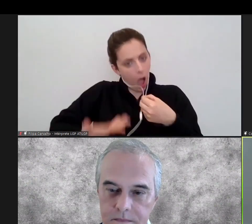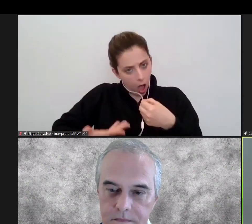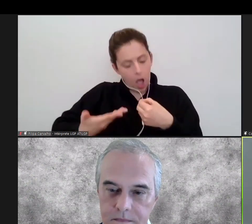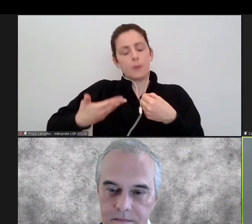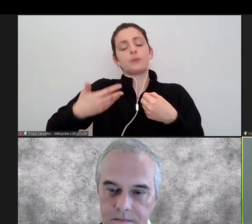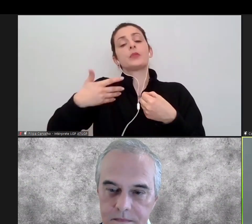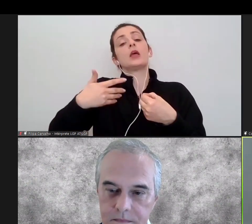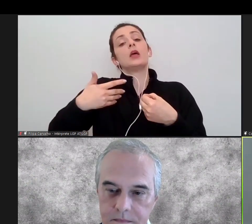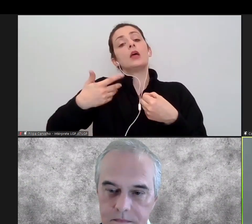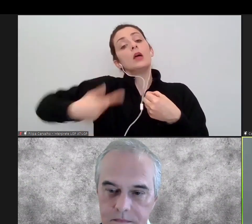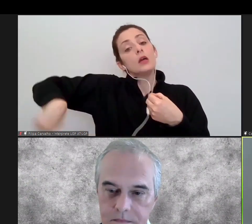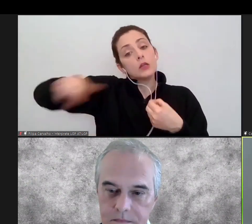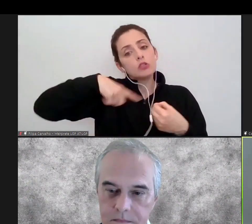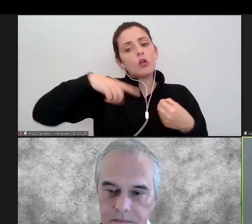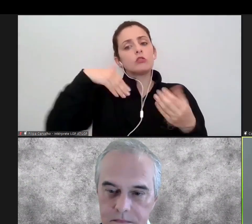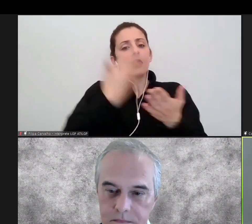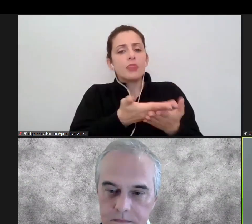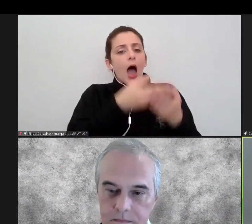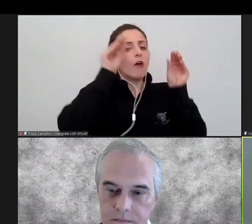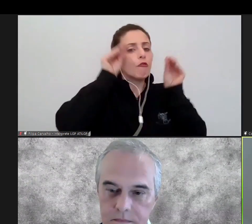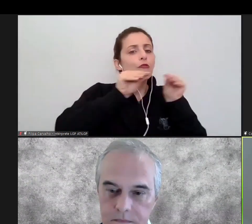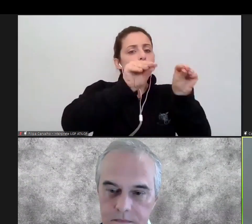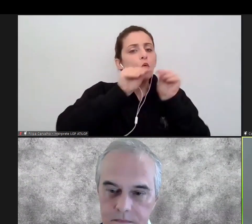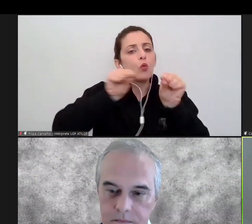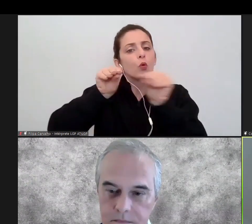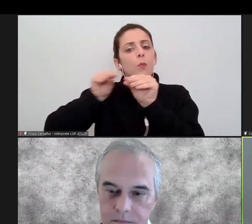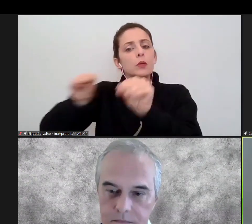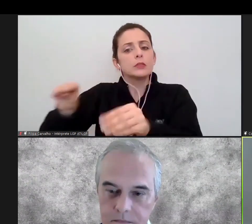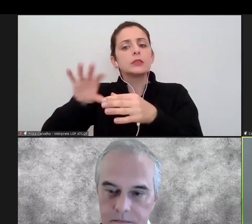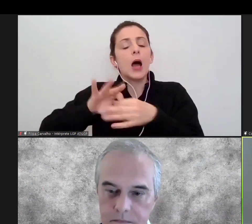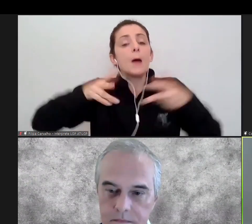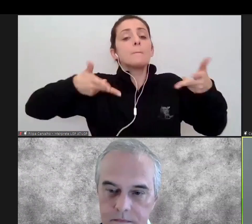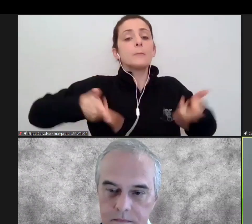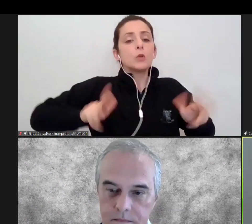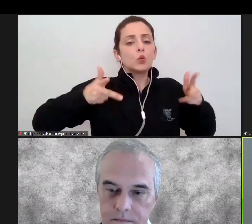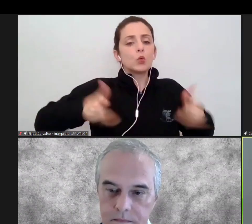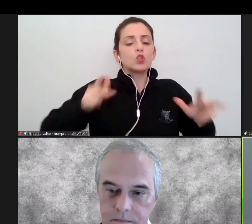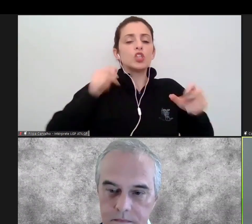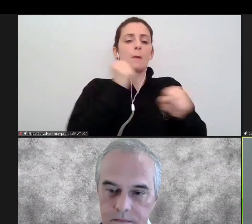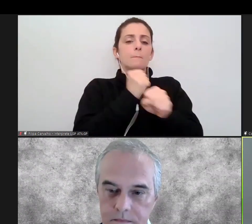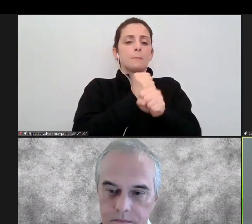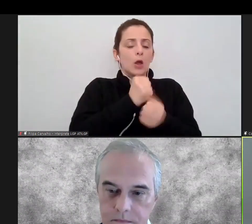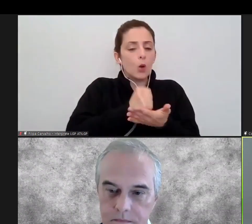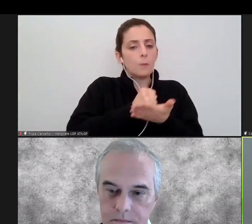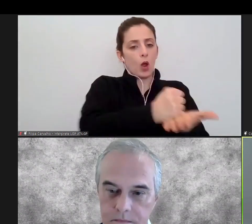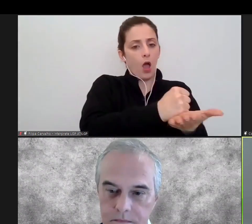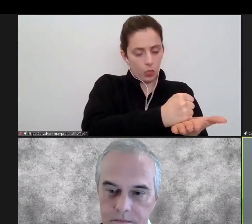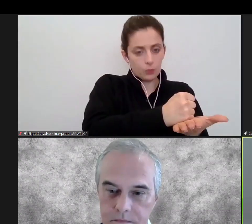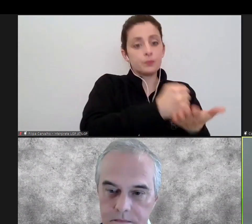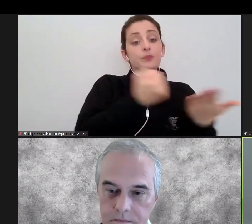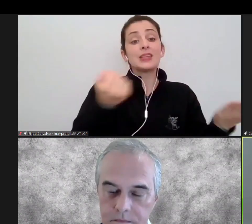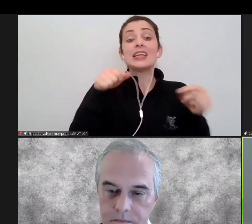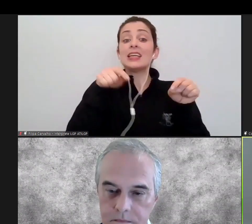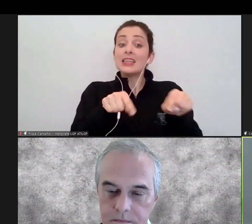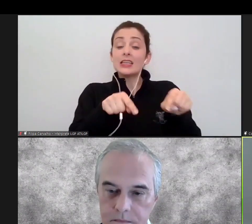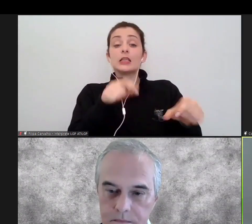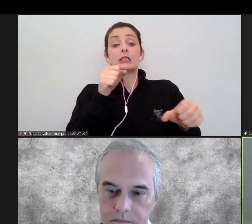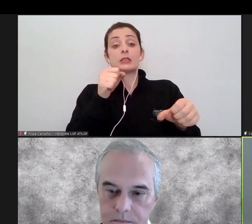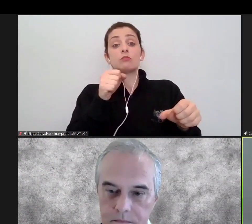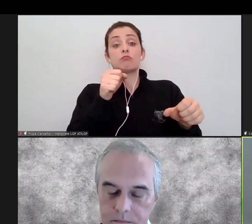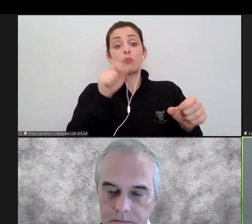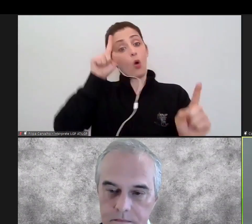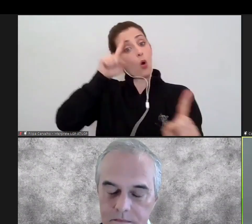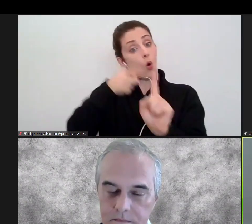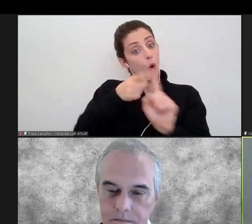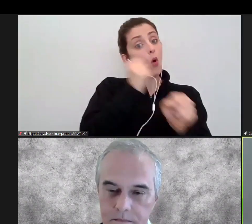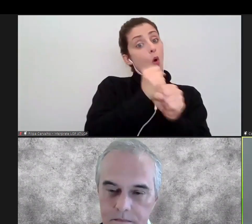empregabilidade, uma formação numa metodologia que é a metodologia de emprego apoiado. E este modelo de intervenção para trabalhar com pessoas feito para trabalhar